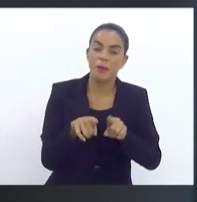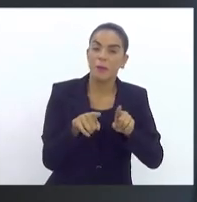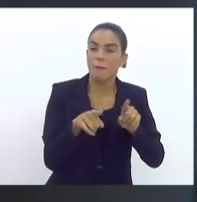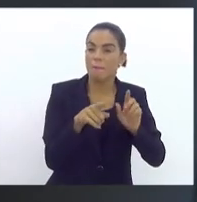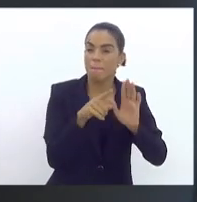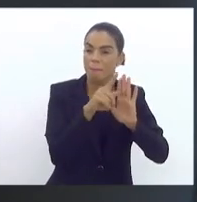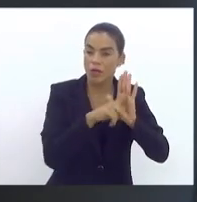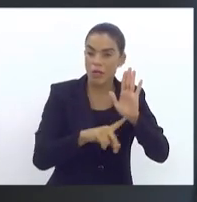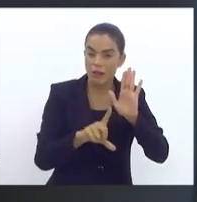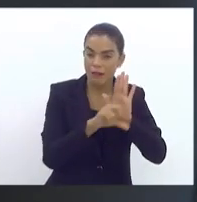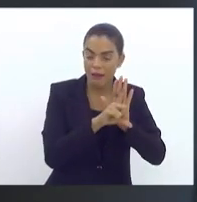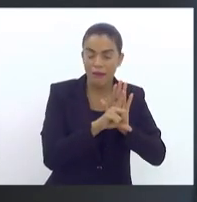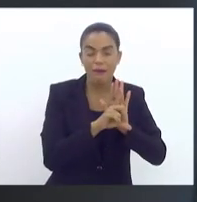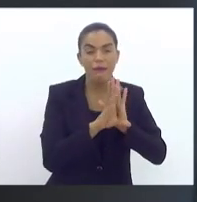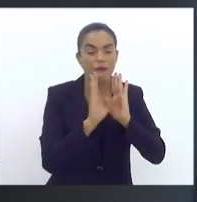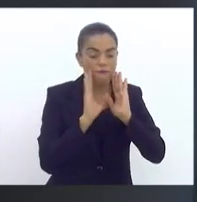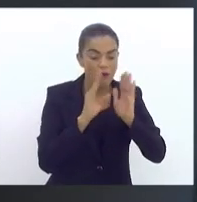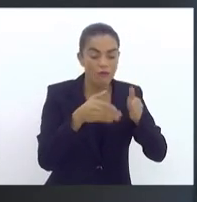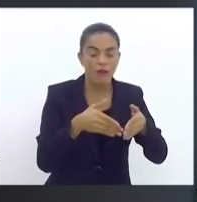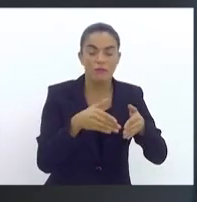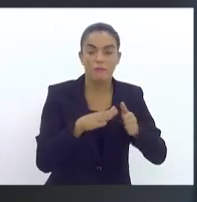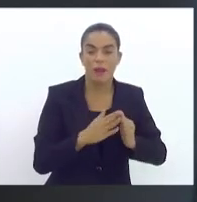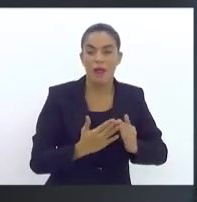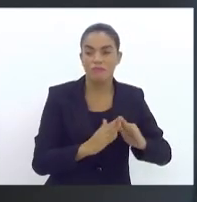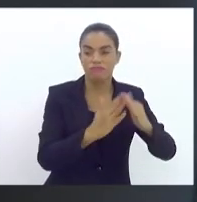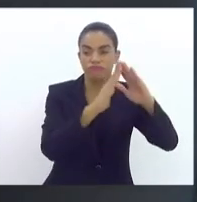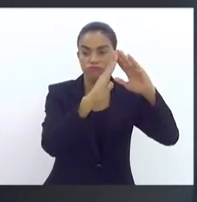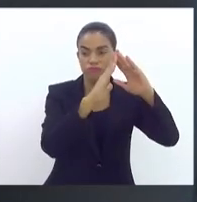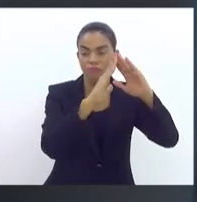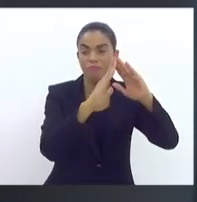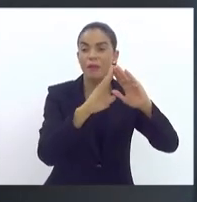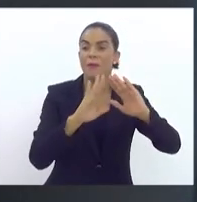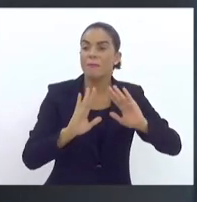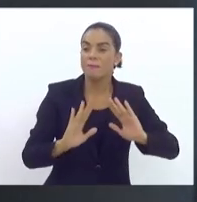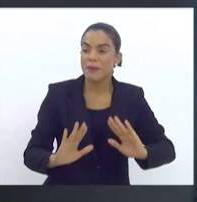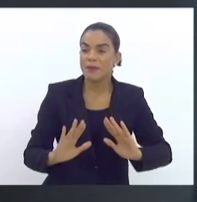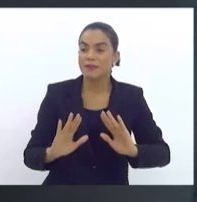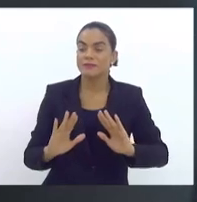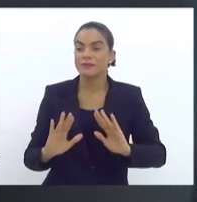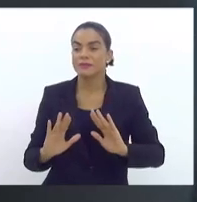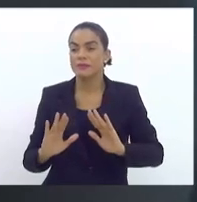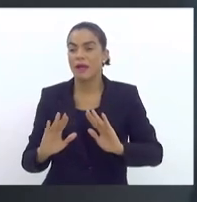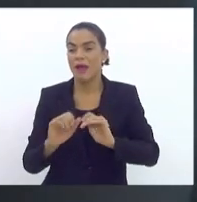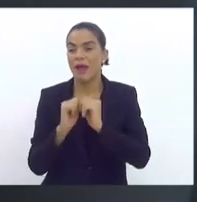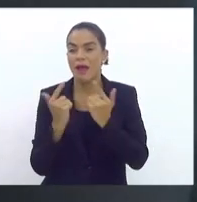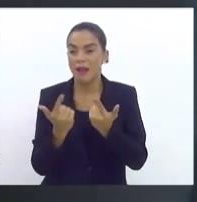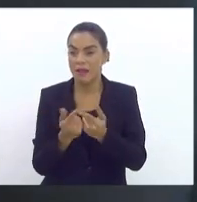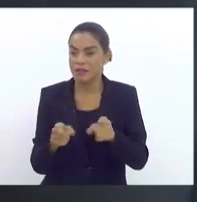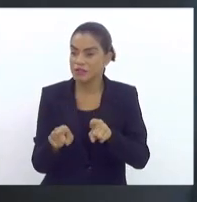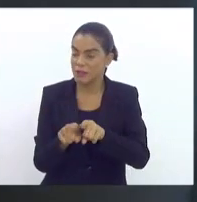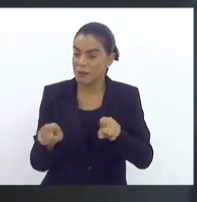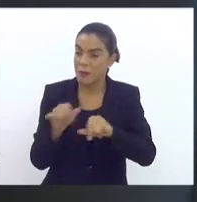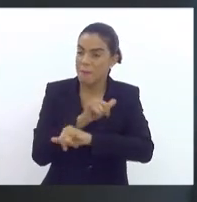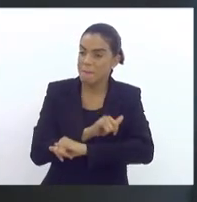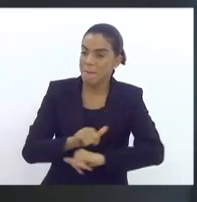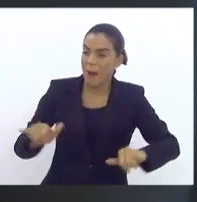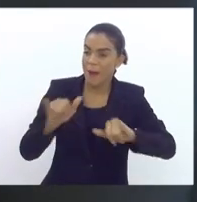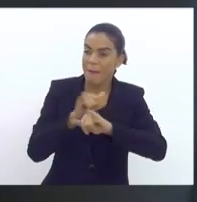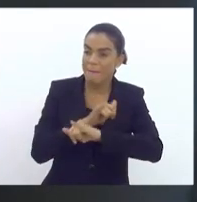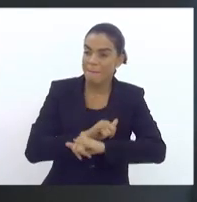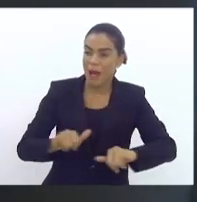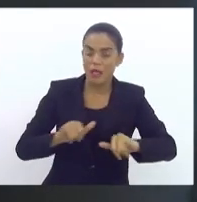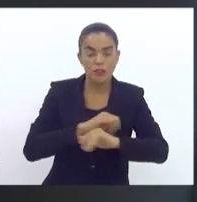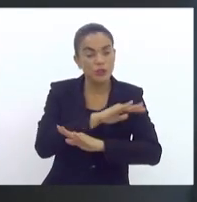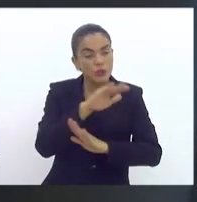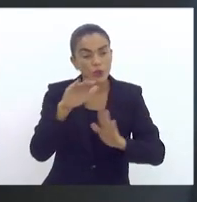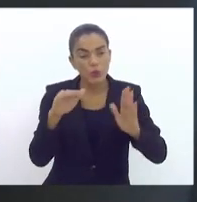diretamente ligados em comunidade e no ao final a alerj fez uma propaganda de TV dos